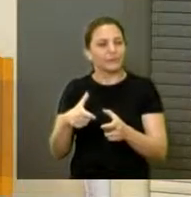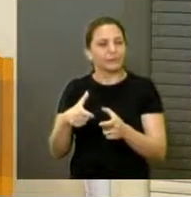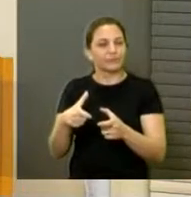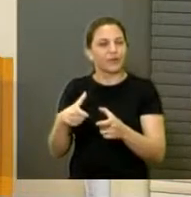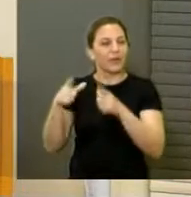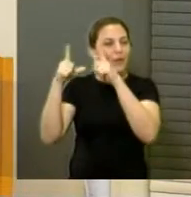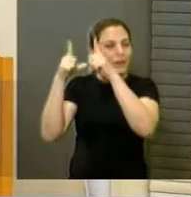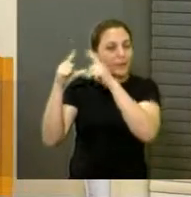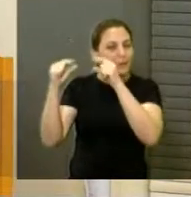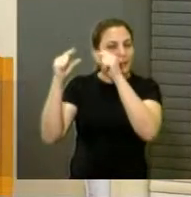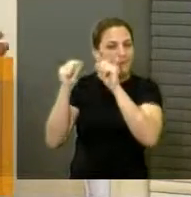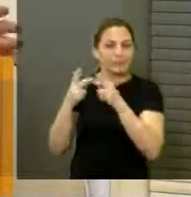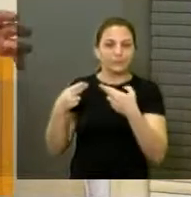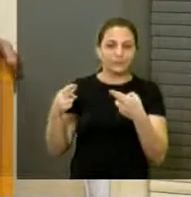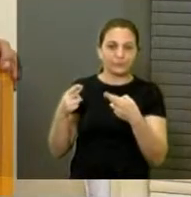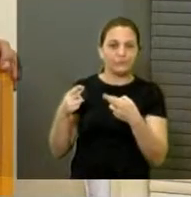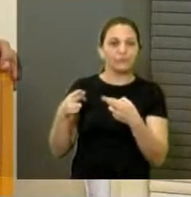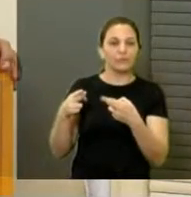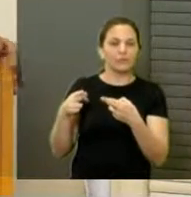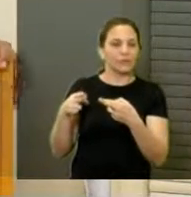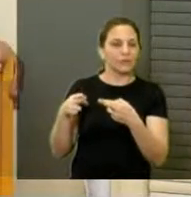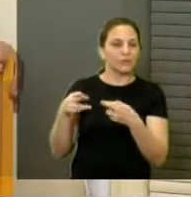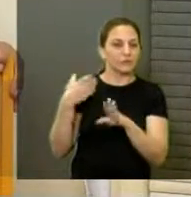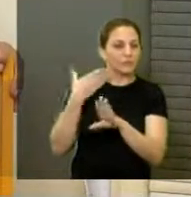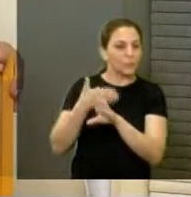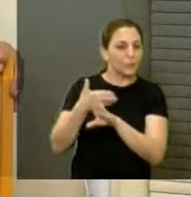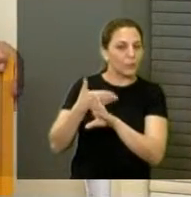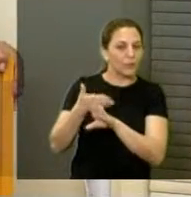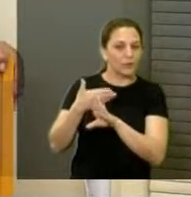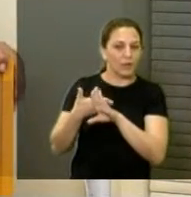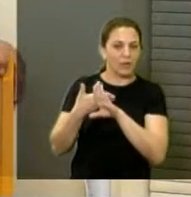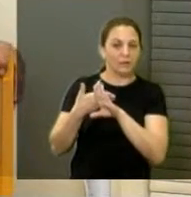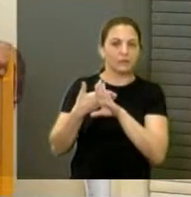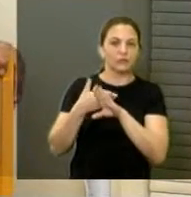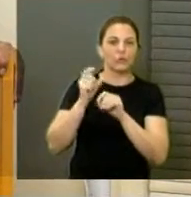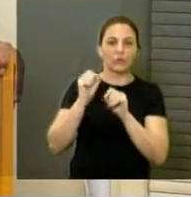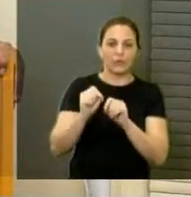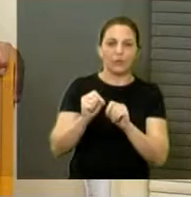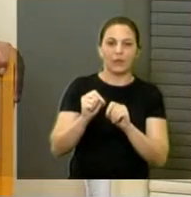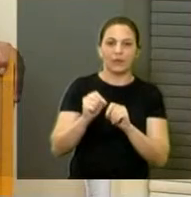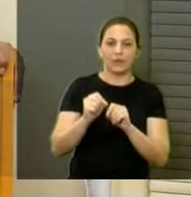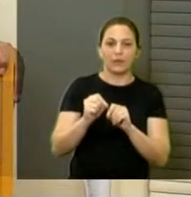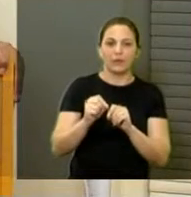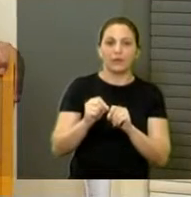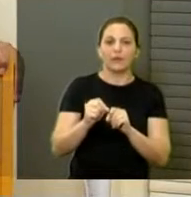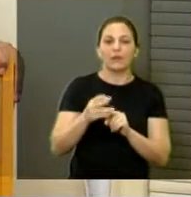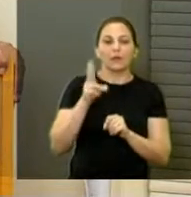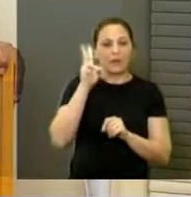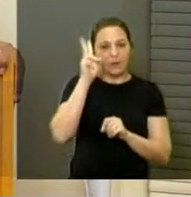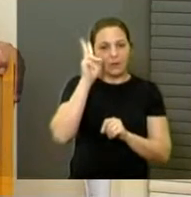entendi. Eu acho que vale lembrar que o prefeito Marcelo Barbieri esteve na Casa Civil, viu, Pedrinho?